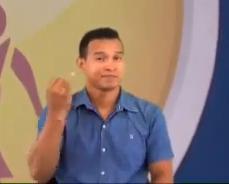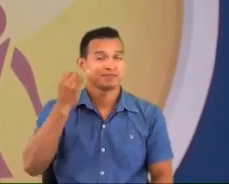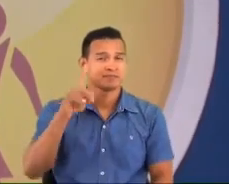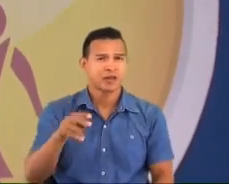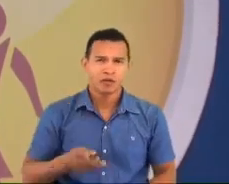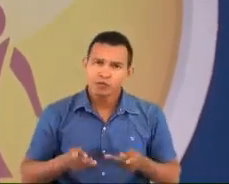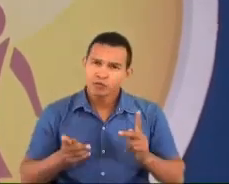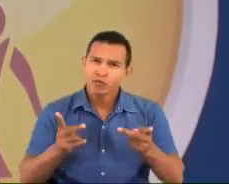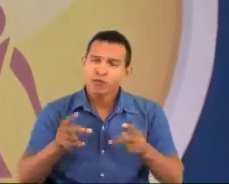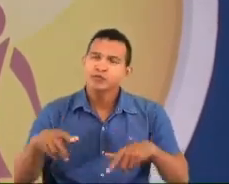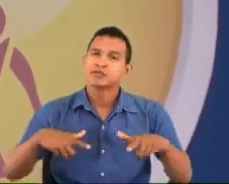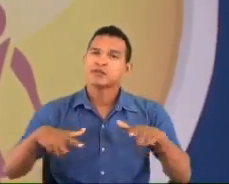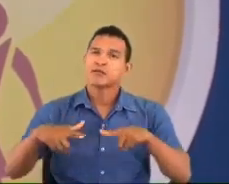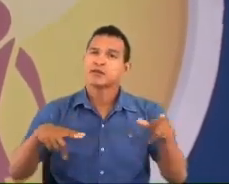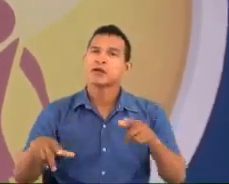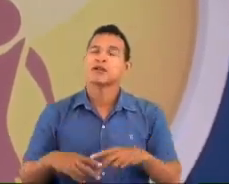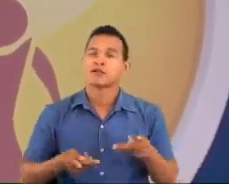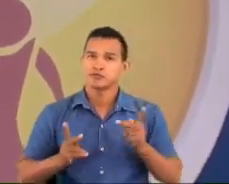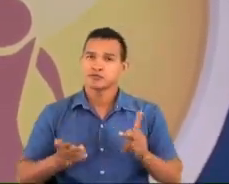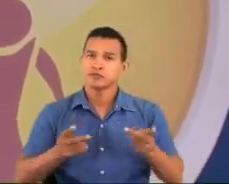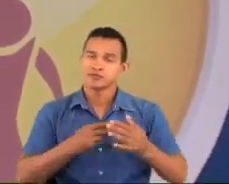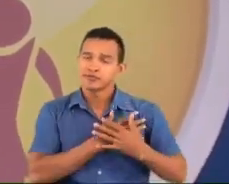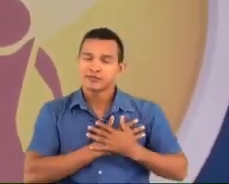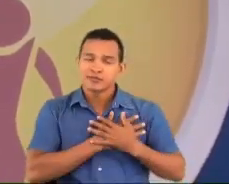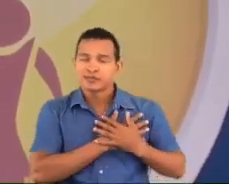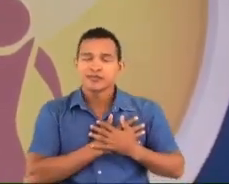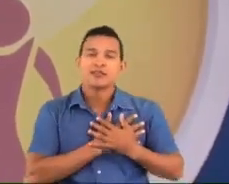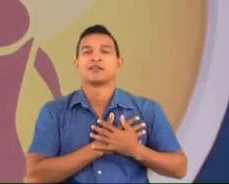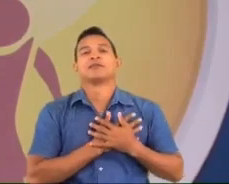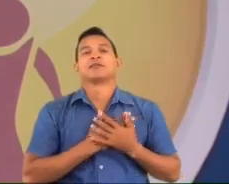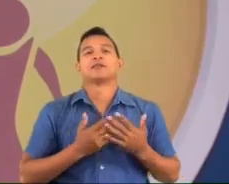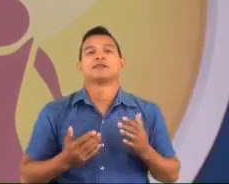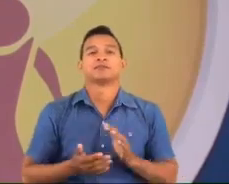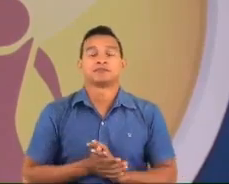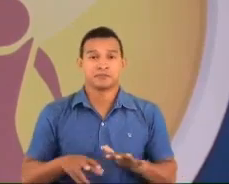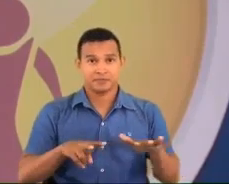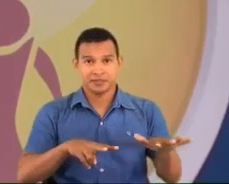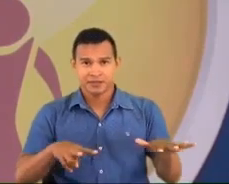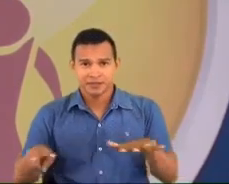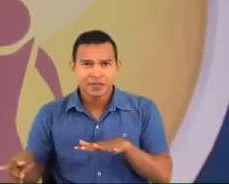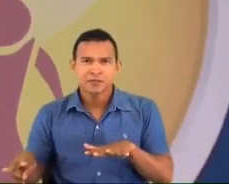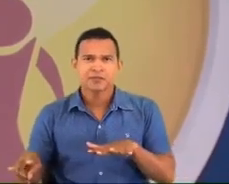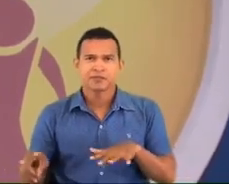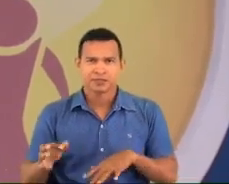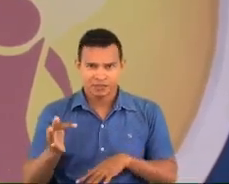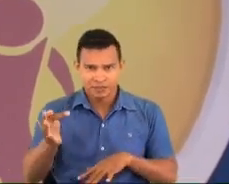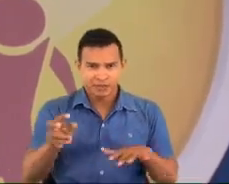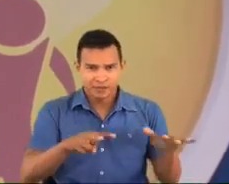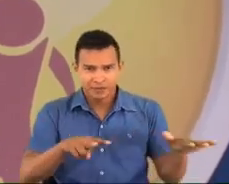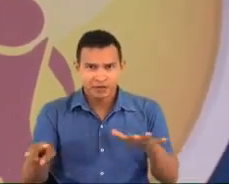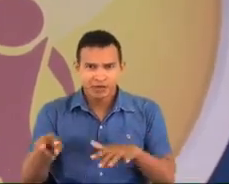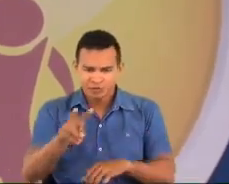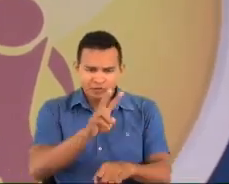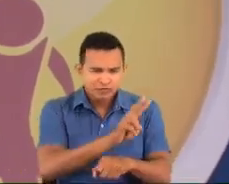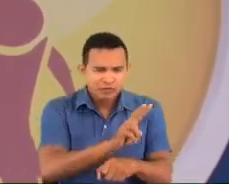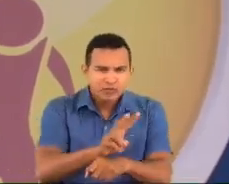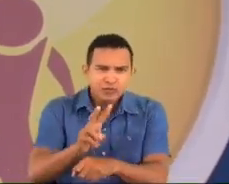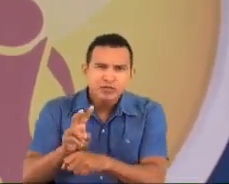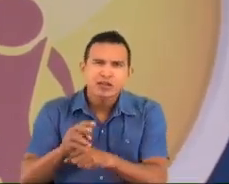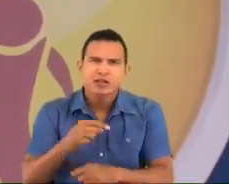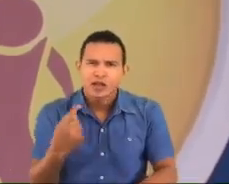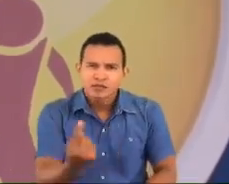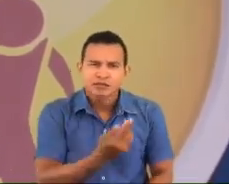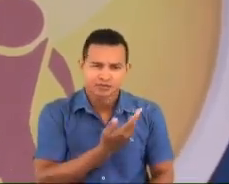vídeo, continue amando, do jeito que você pode fazer. Essa semana, vamos cuidar mais uns dos outros? Vamos, já